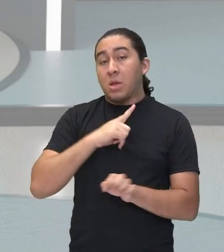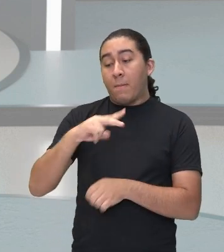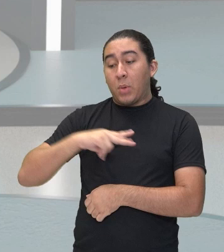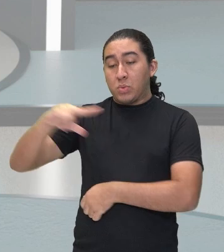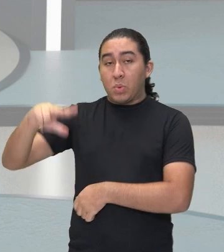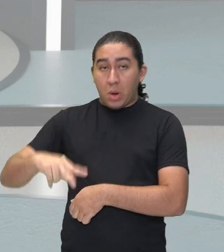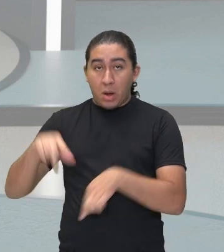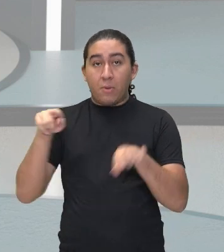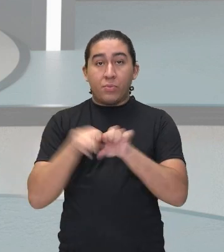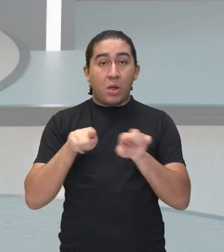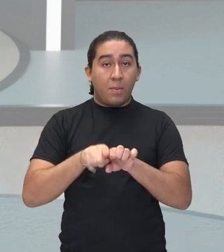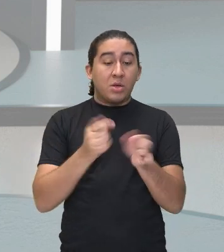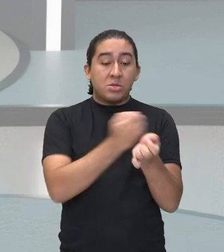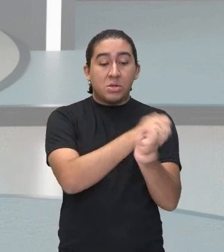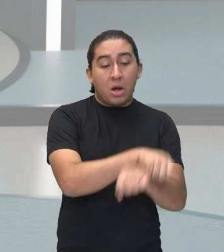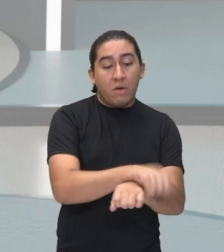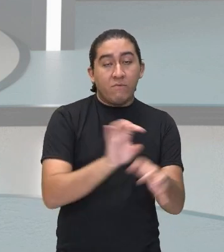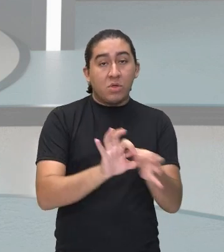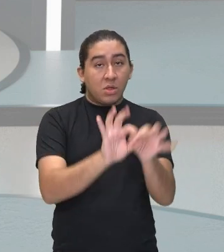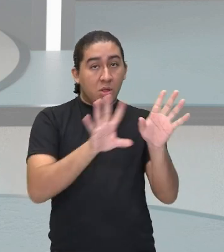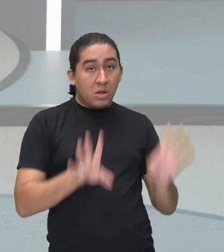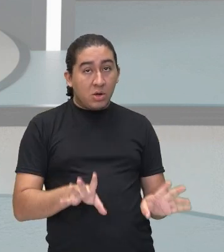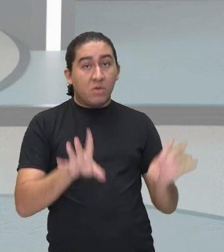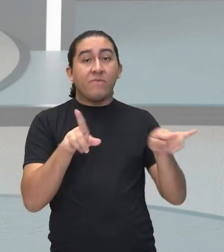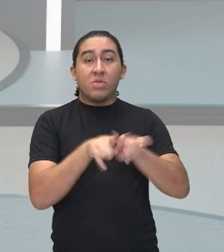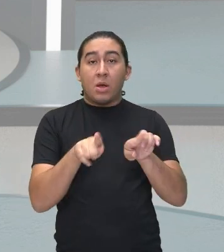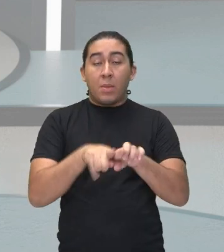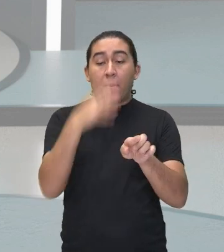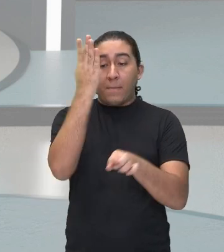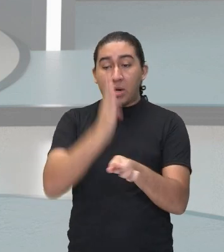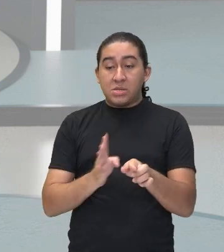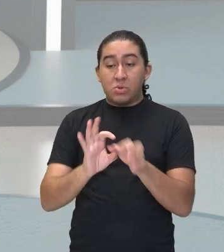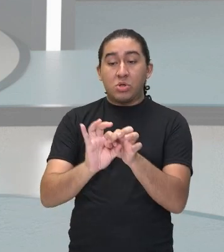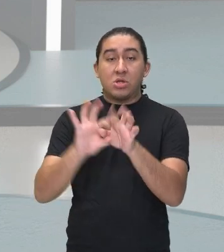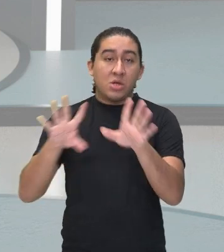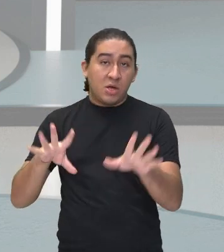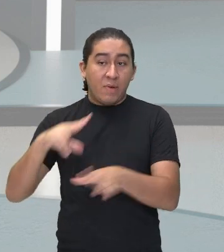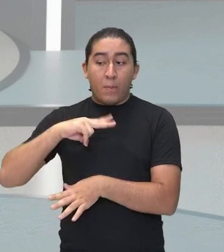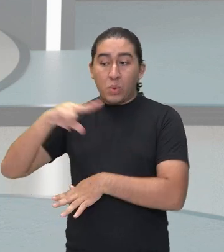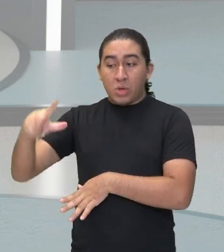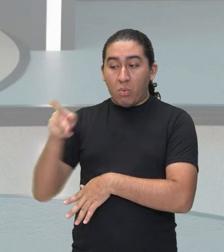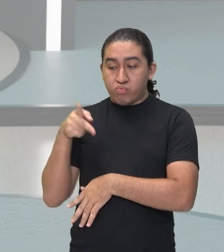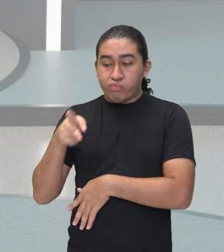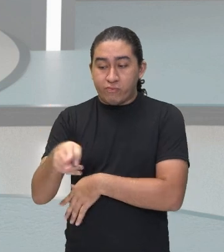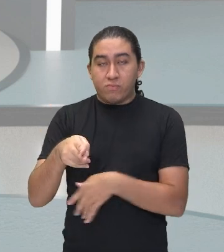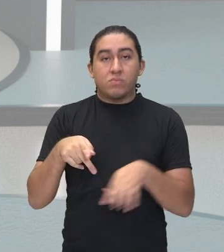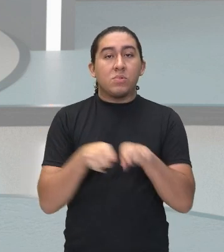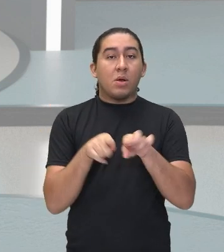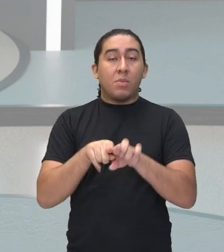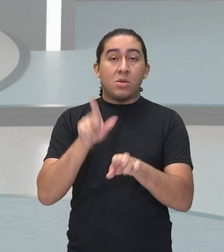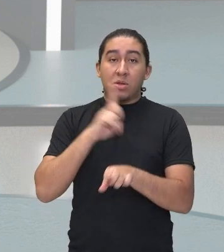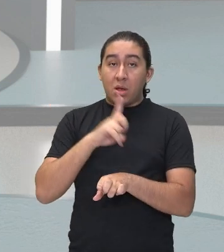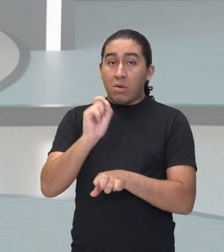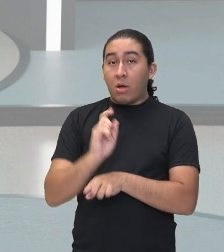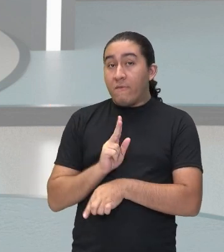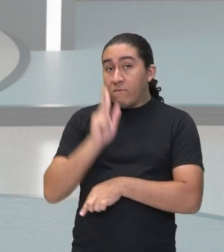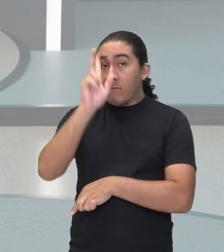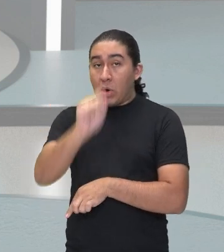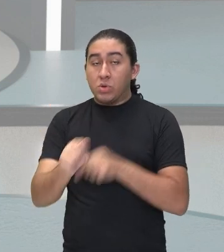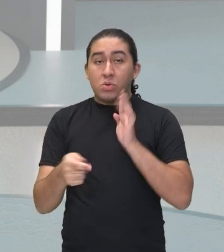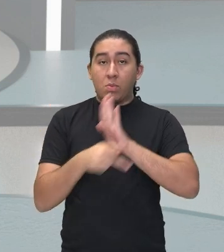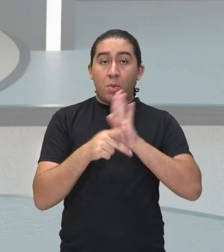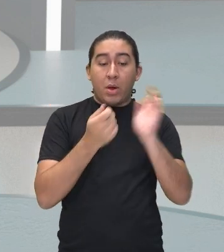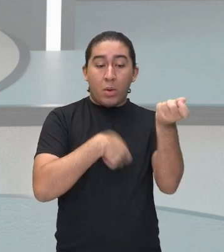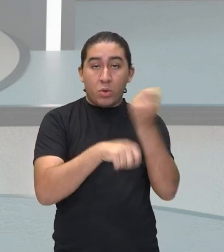Portugal, da libertação dos escravos, da emancipação do Brasil com relação a Portugal, e trouxe um fortalecimento da